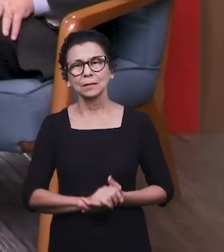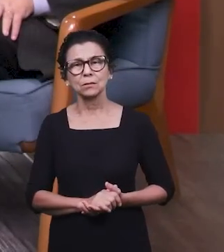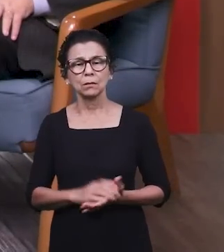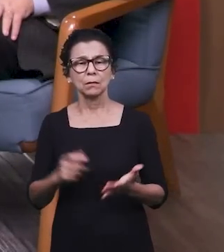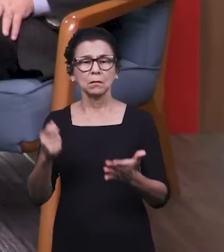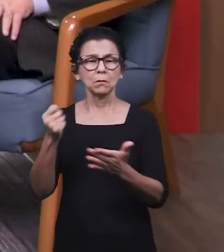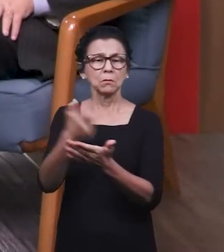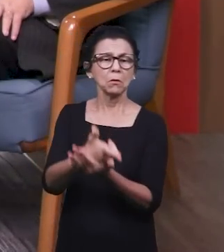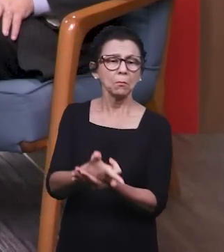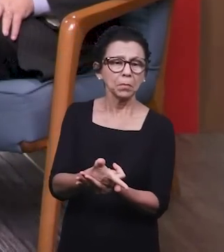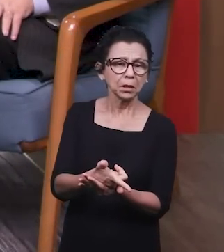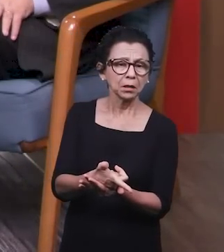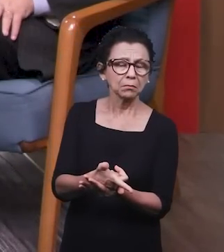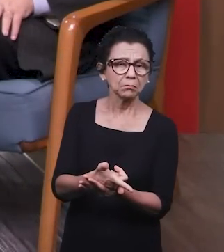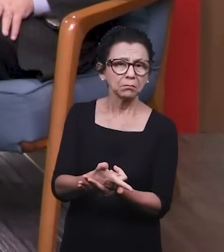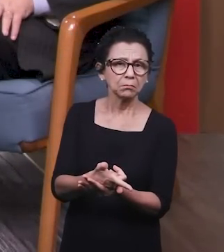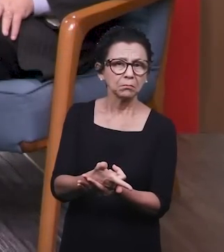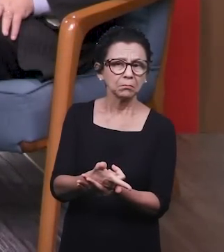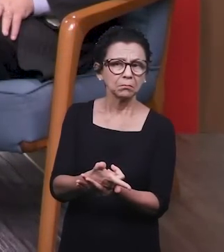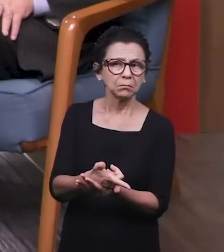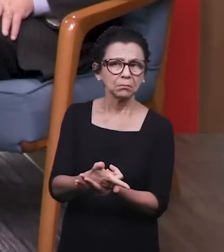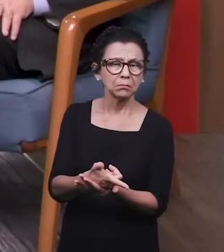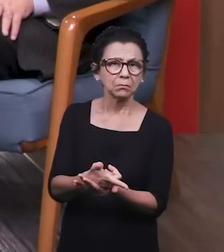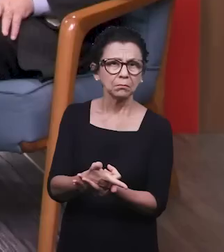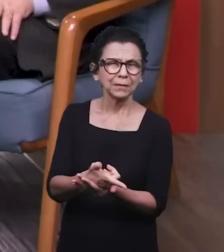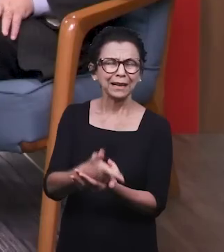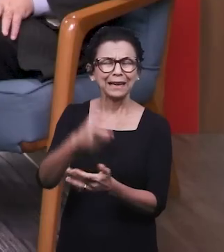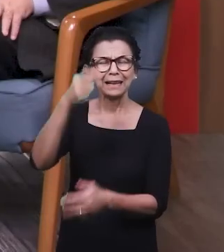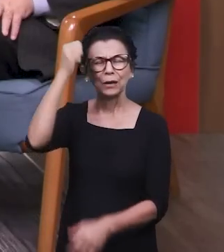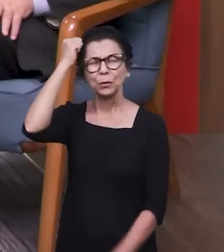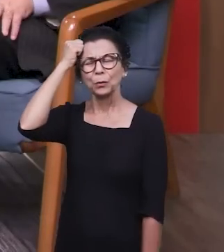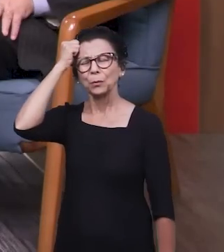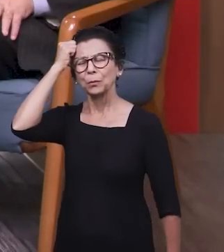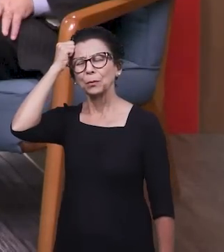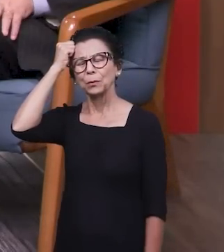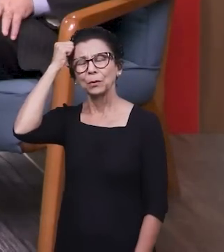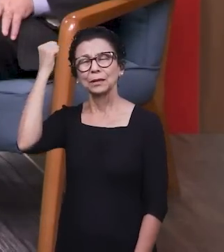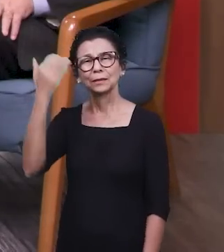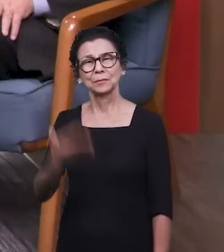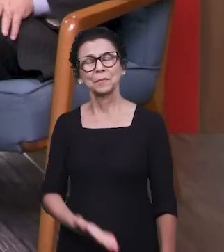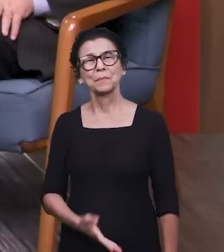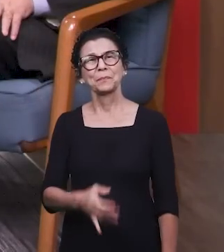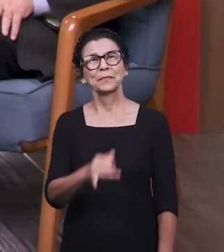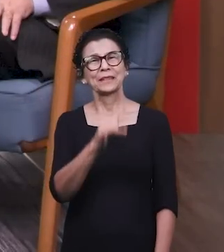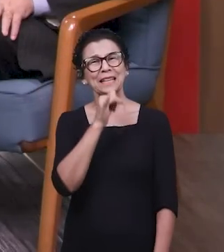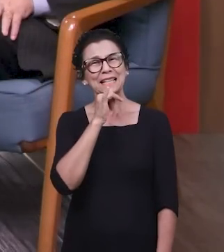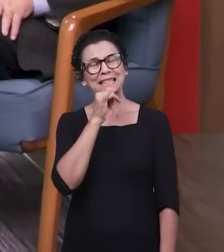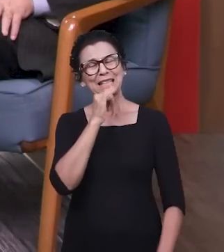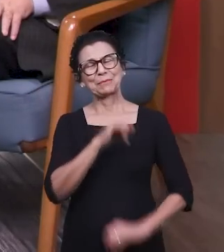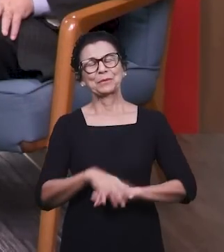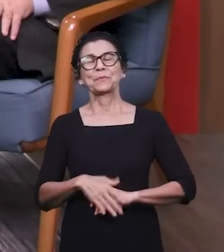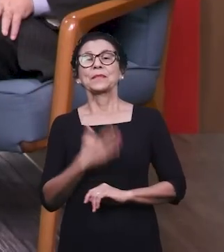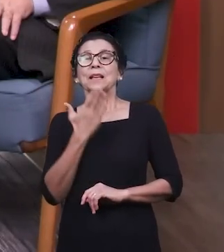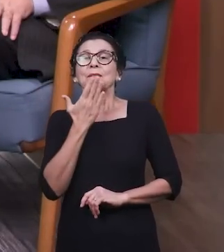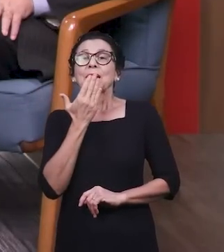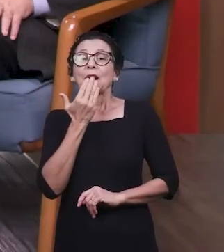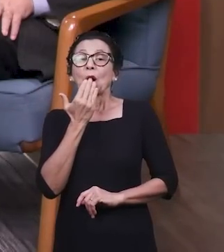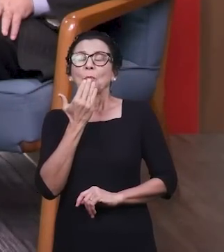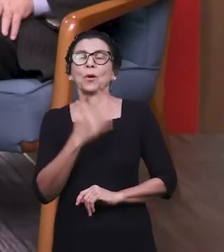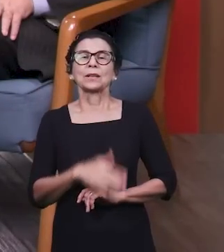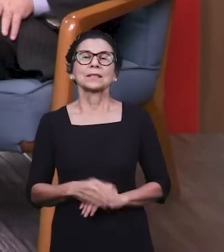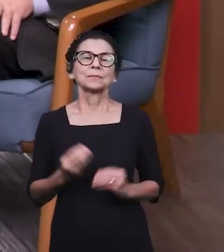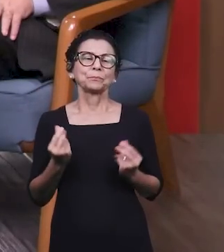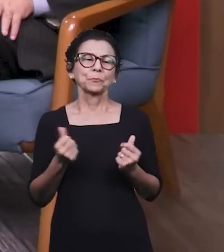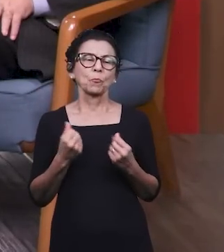adquire e poucas horas depois ela já se arrependeu. Eu gosto sempre de dar o exemplo do docinho depois do almoço, né? A pessoa está ali